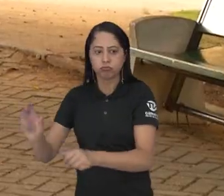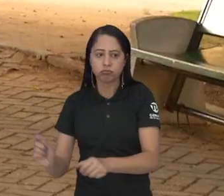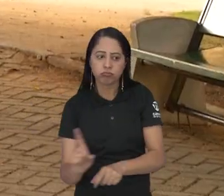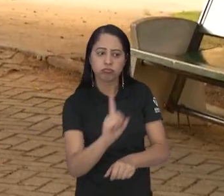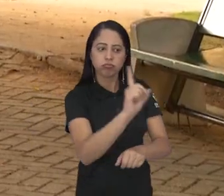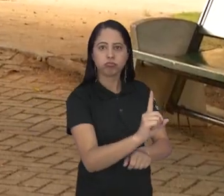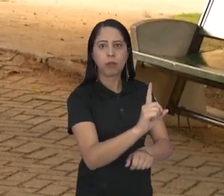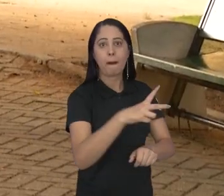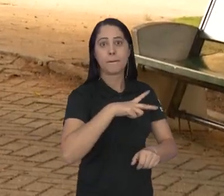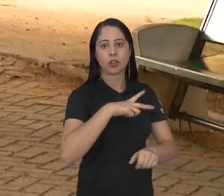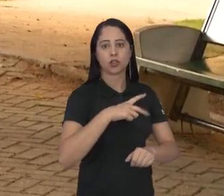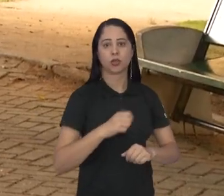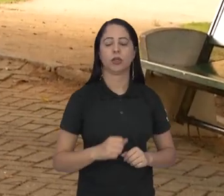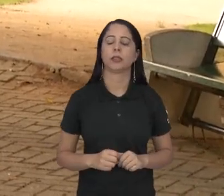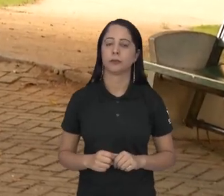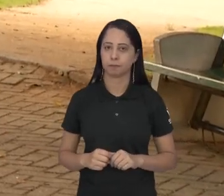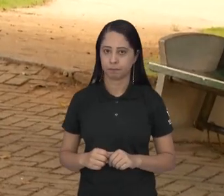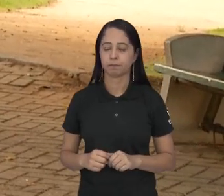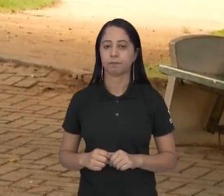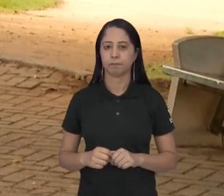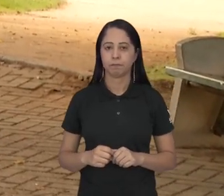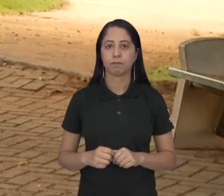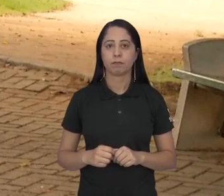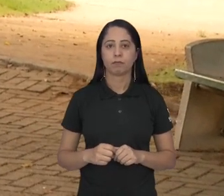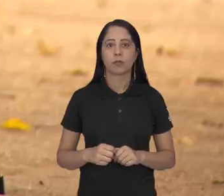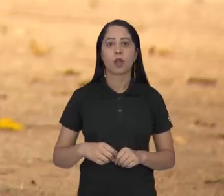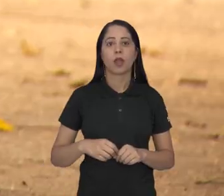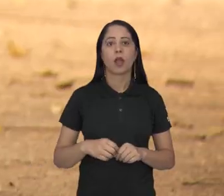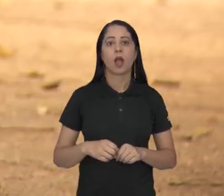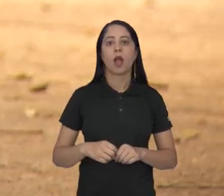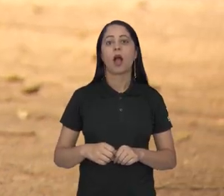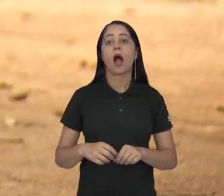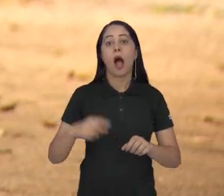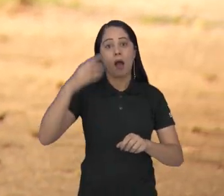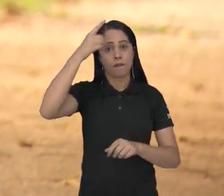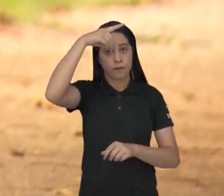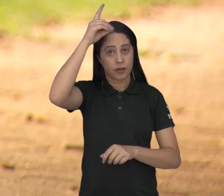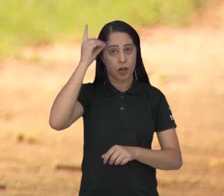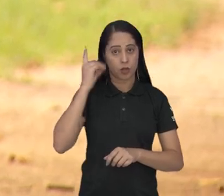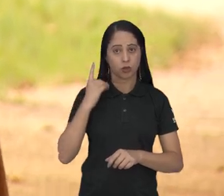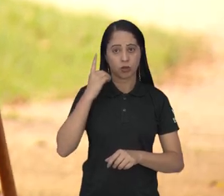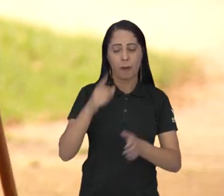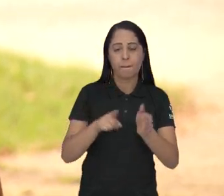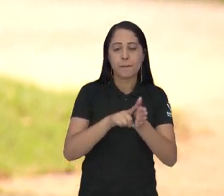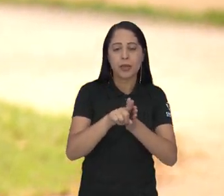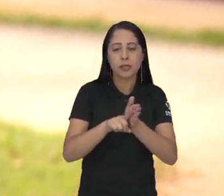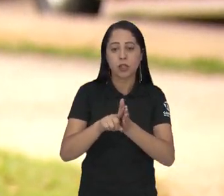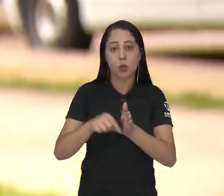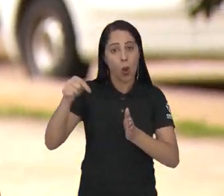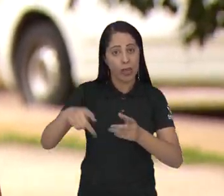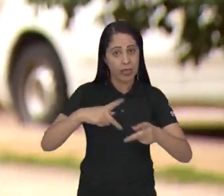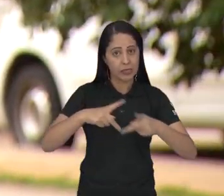de acordo com os dados levantados pelo gabinete da vereadora do sirrita São José dos Campos tem aproximadamente